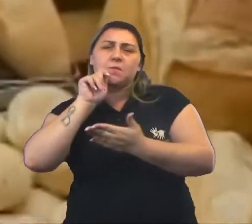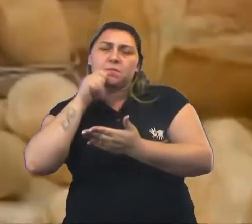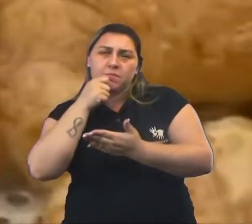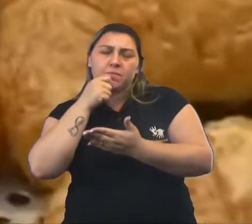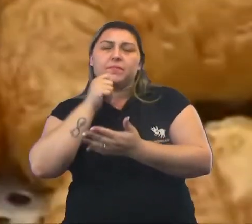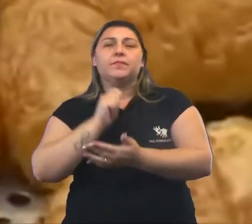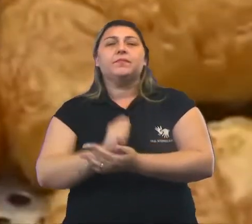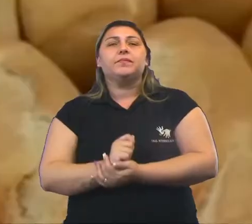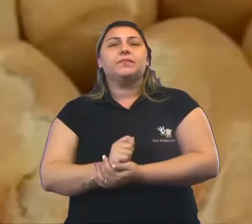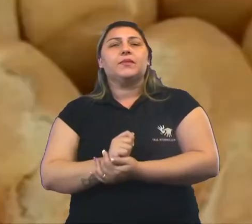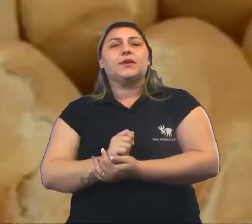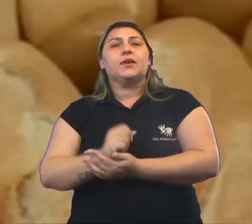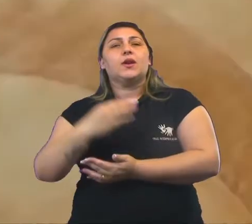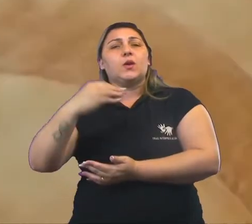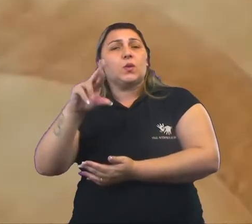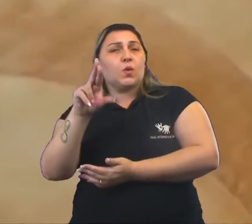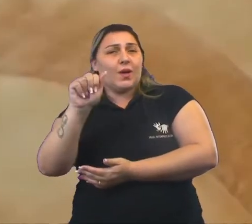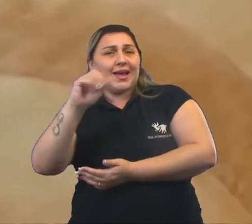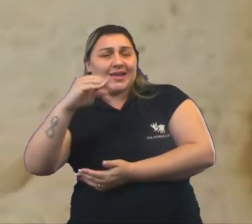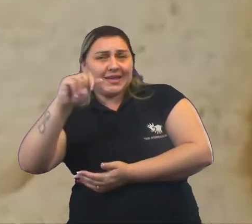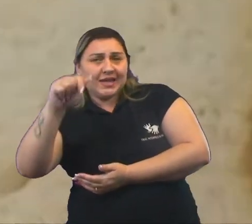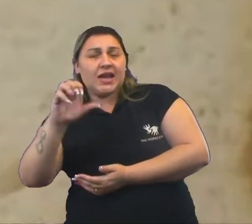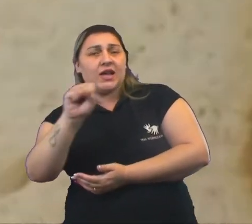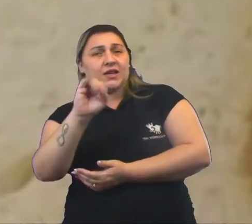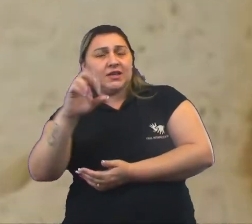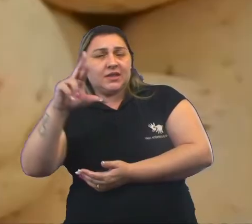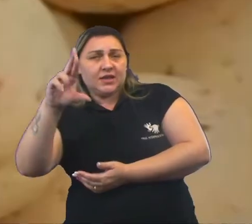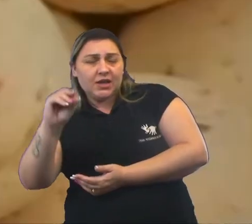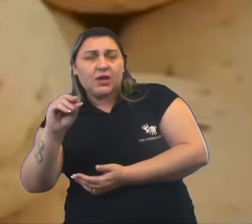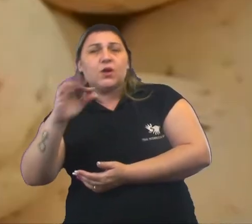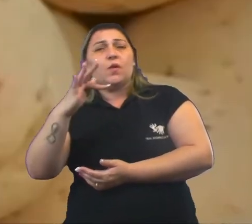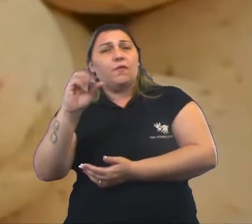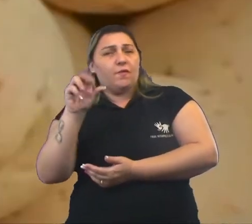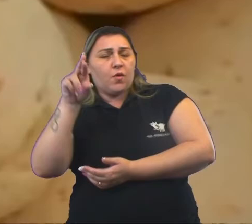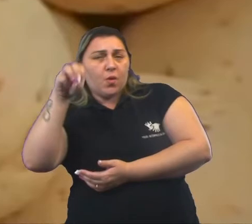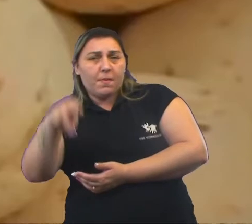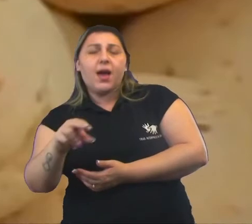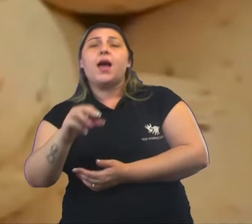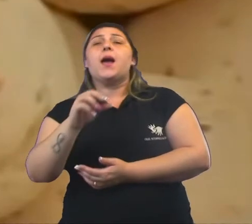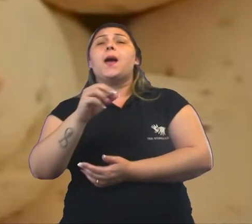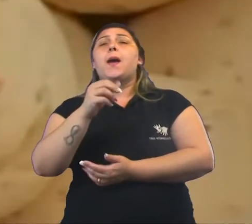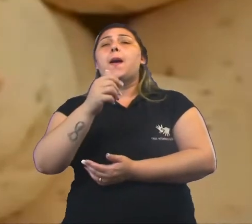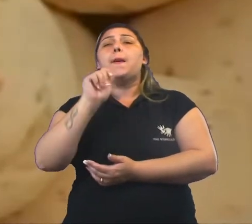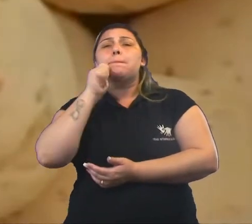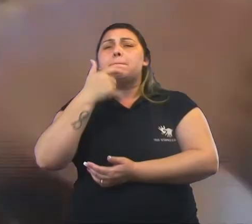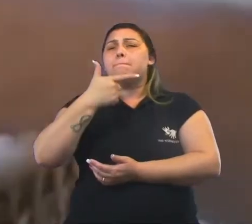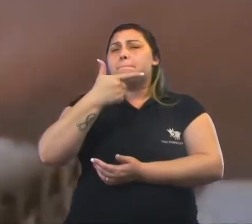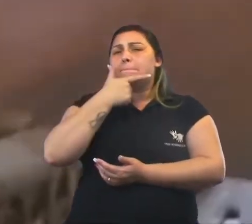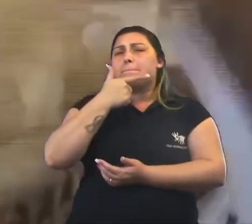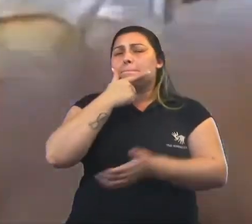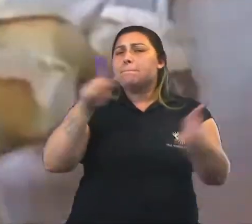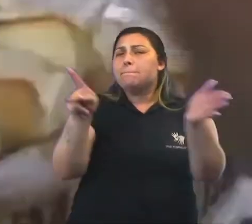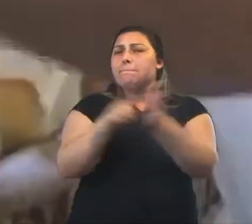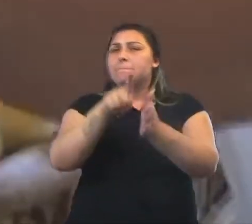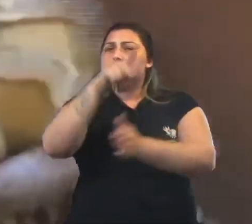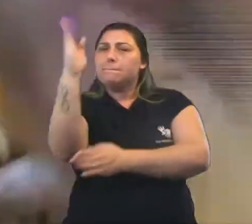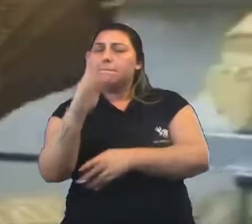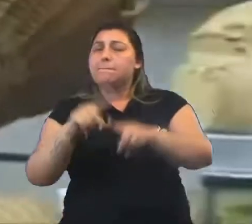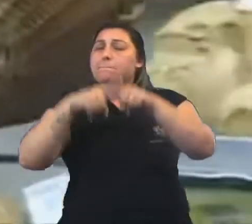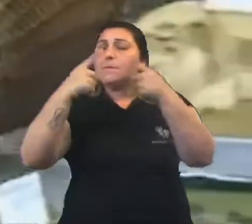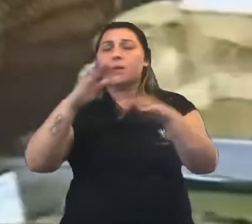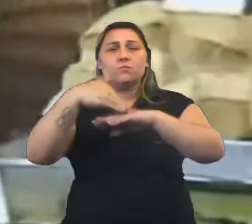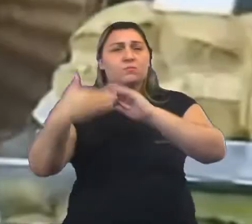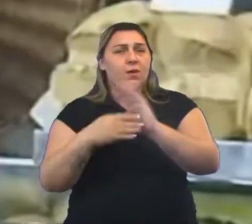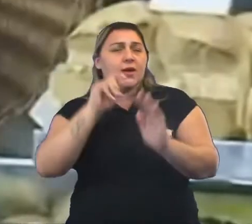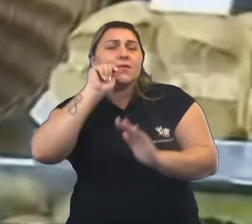de pães. Croissant, baguete, pão sírio, pão de forma e o pão de queijo bem brasileiro. Mas todos os